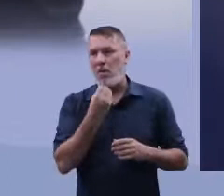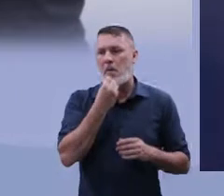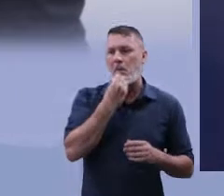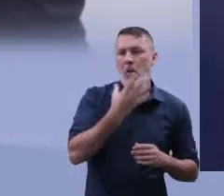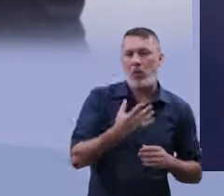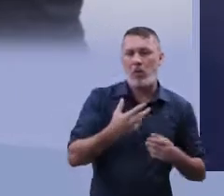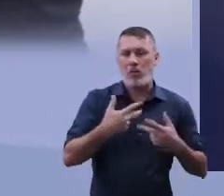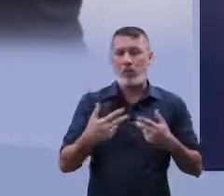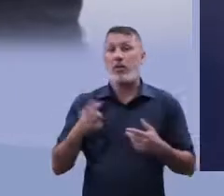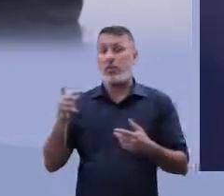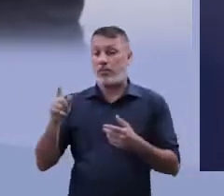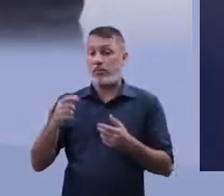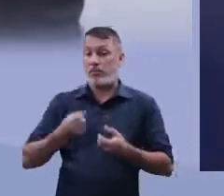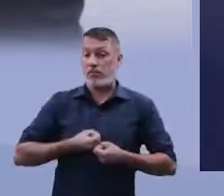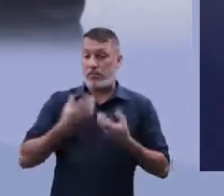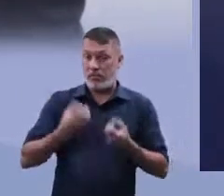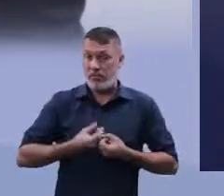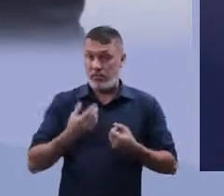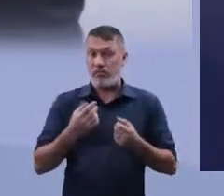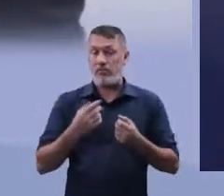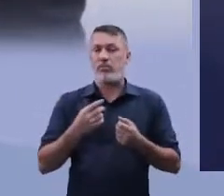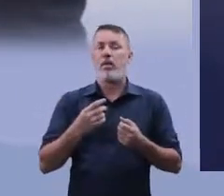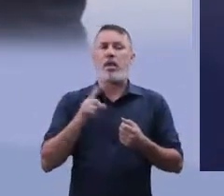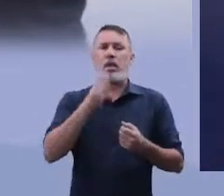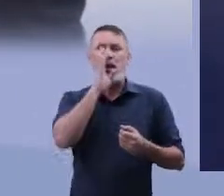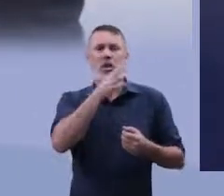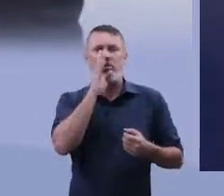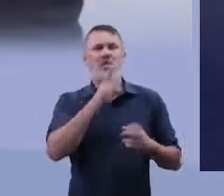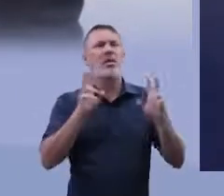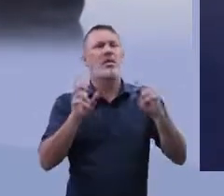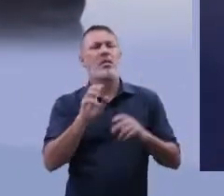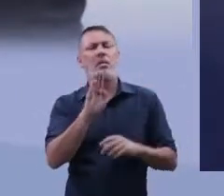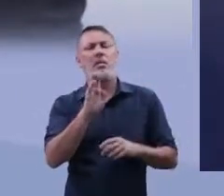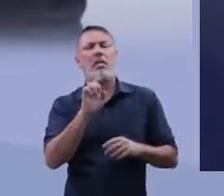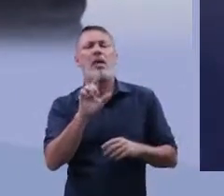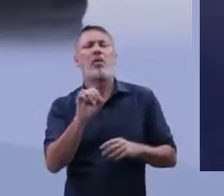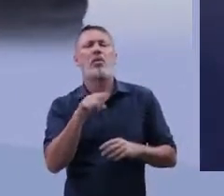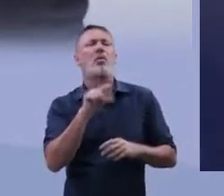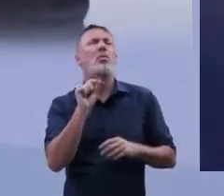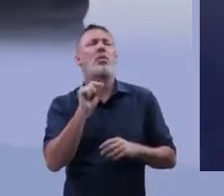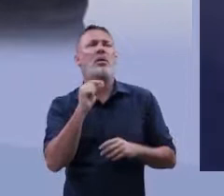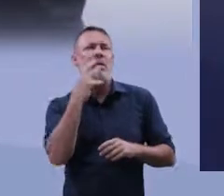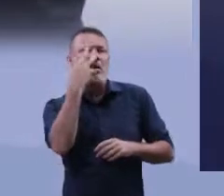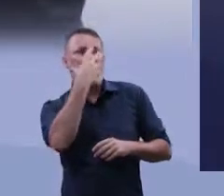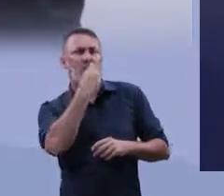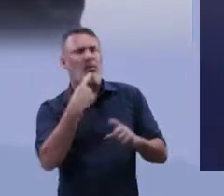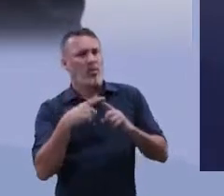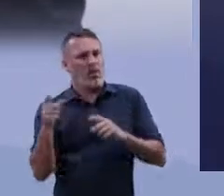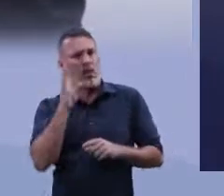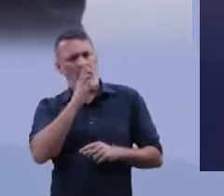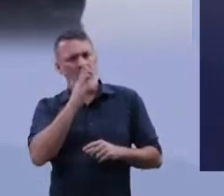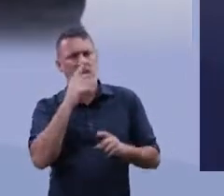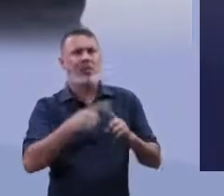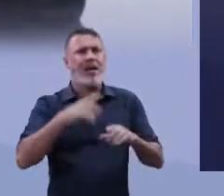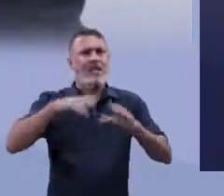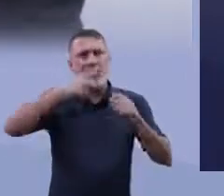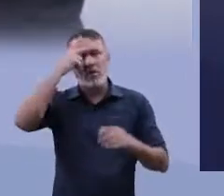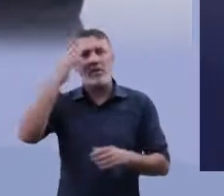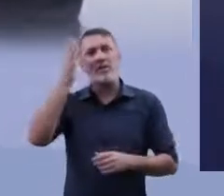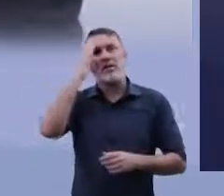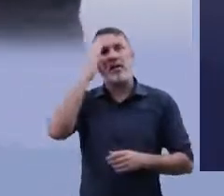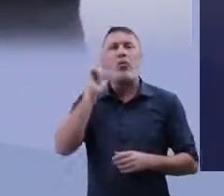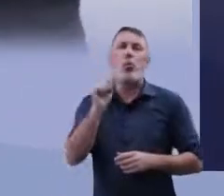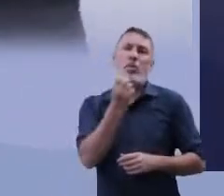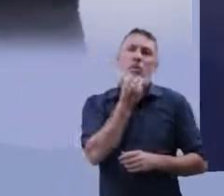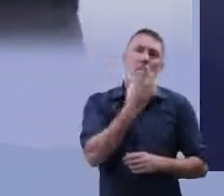obra ele vai criticar até essa percepção do belo, de como que as pessoas compreendem e entendem o que é